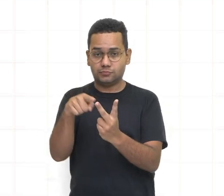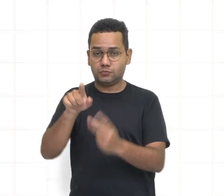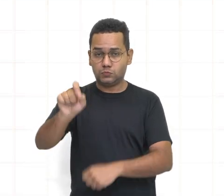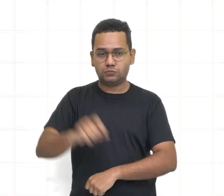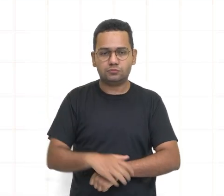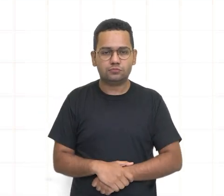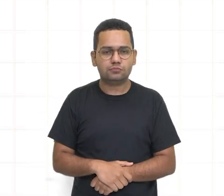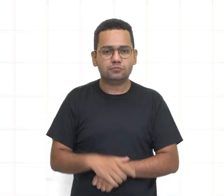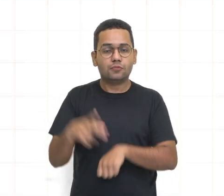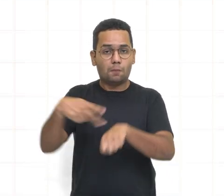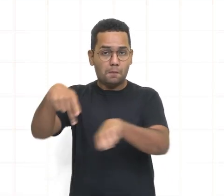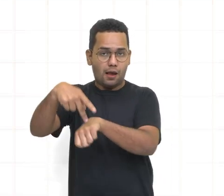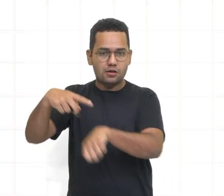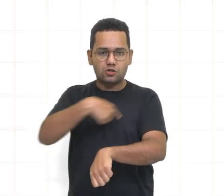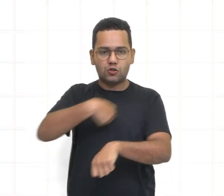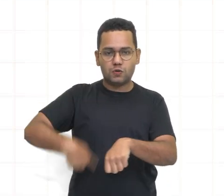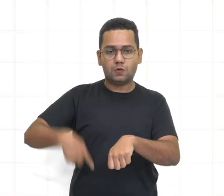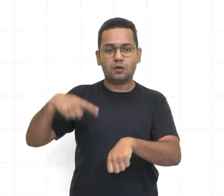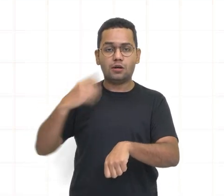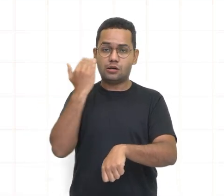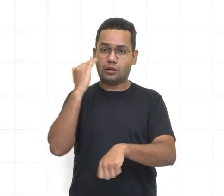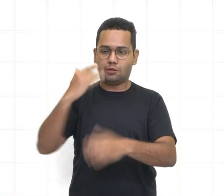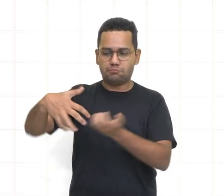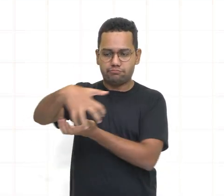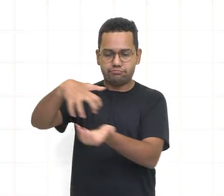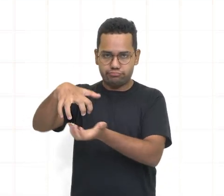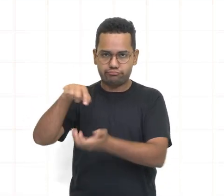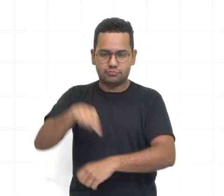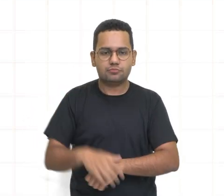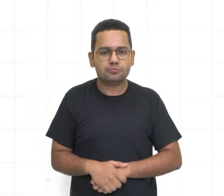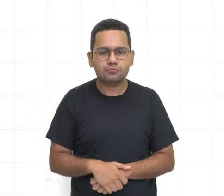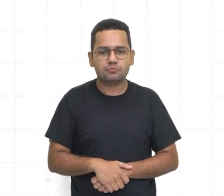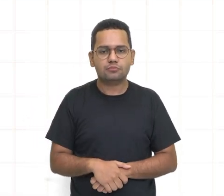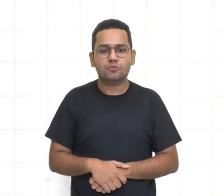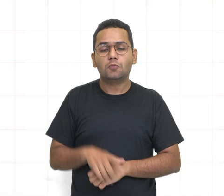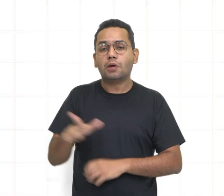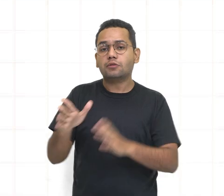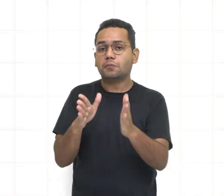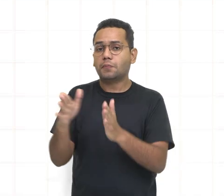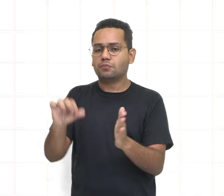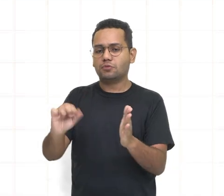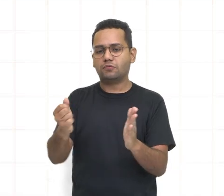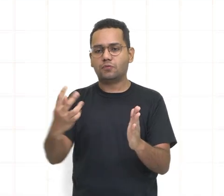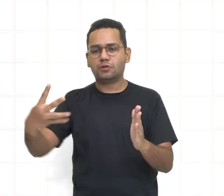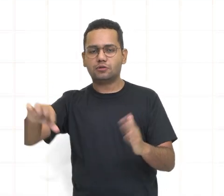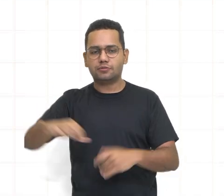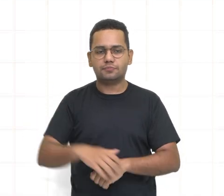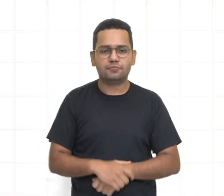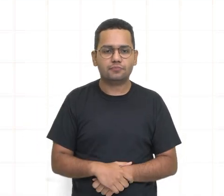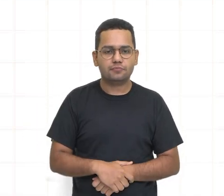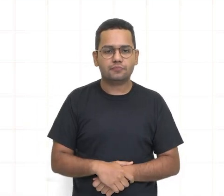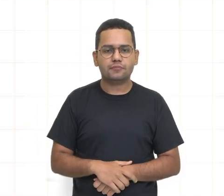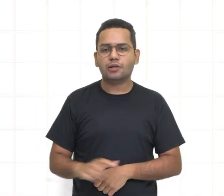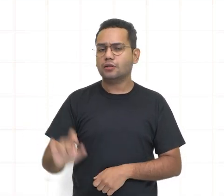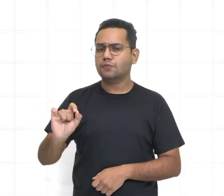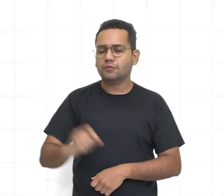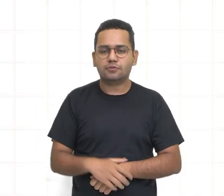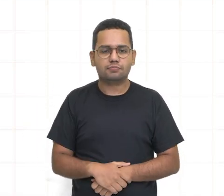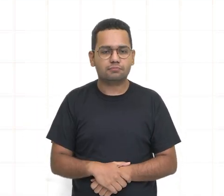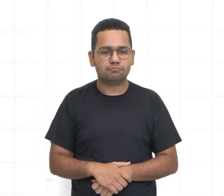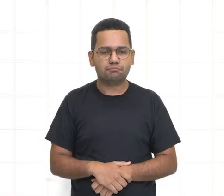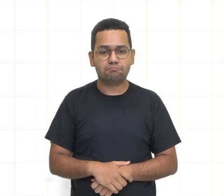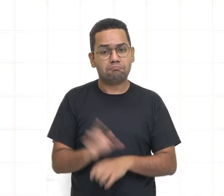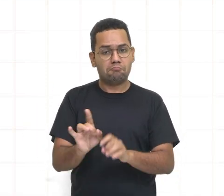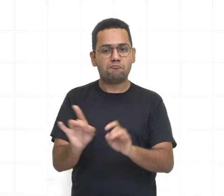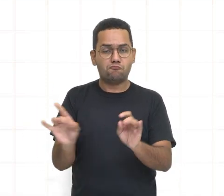Vamos entender como é que se deu o processo revolucionário chinês. A Revolução Comunista de 1949 foi